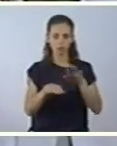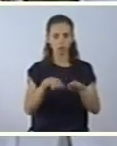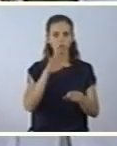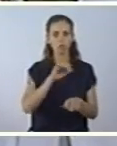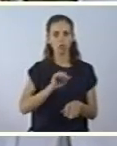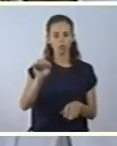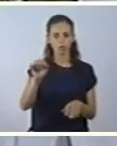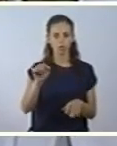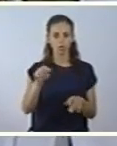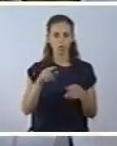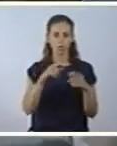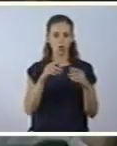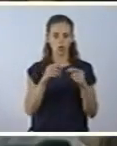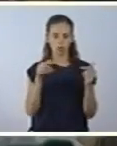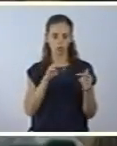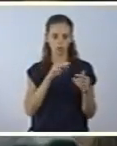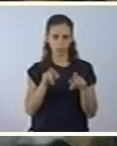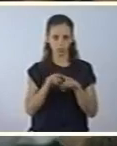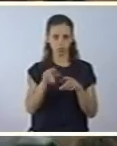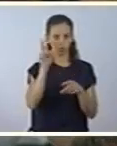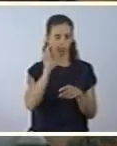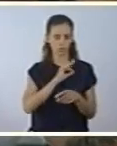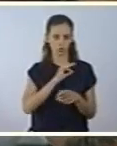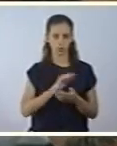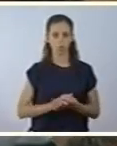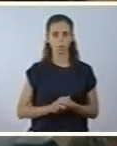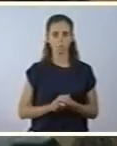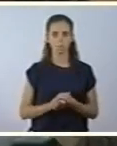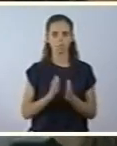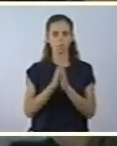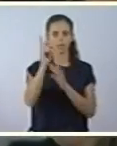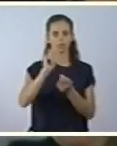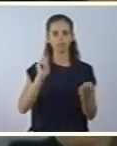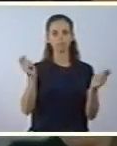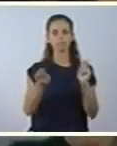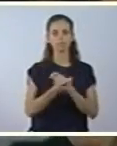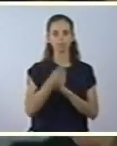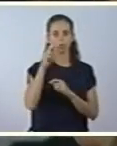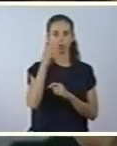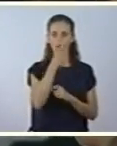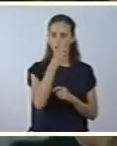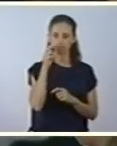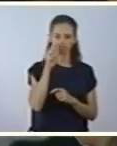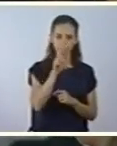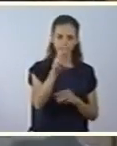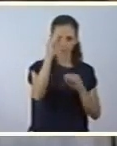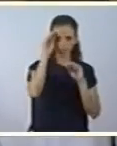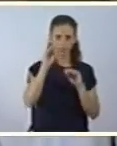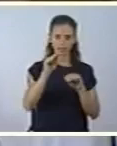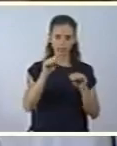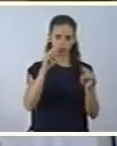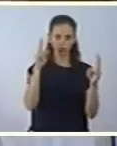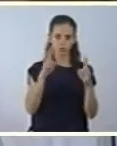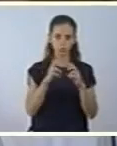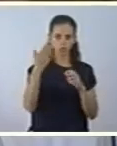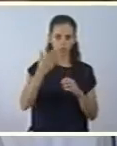Filho, oremos, irmãos. Ouvi-nos, Senhor. Para que Deus transfigure o nosso olhar e nos ensine a descobrir,